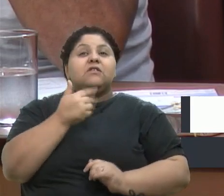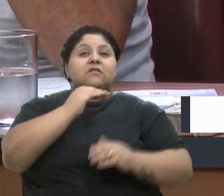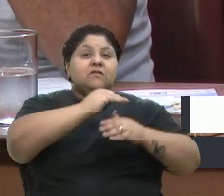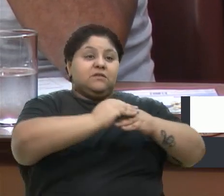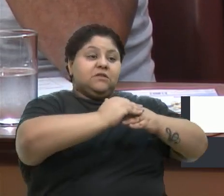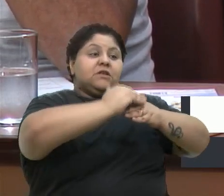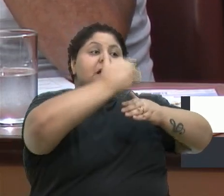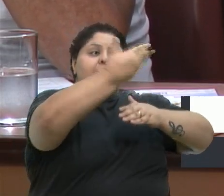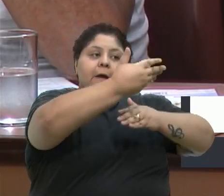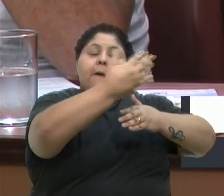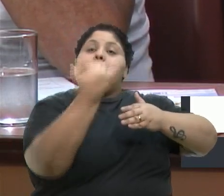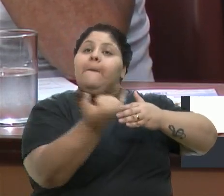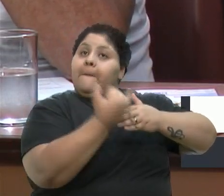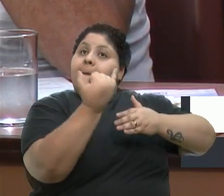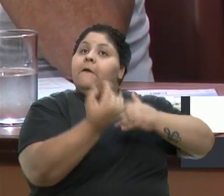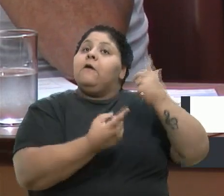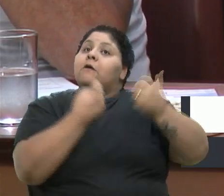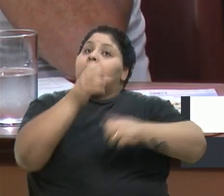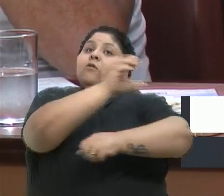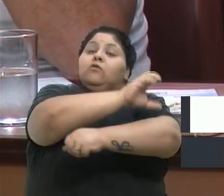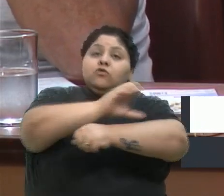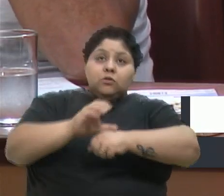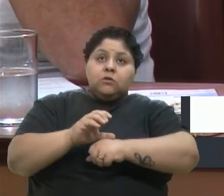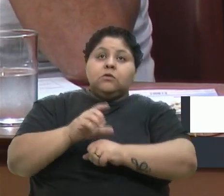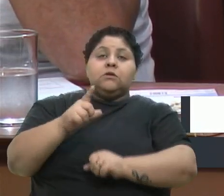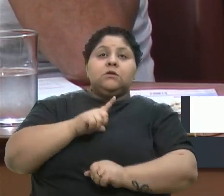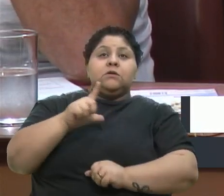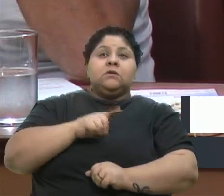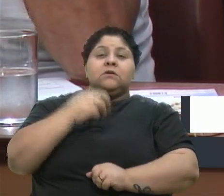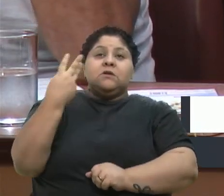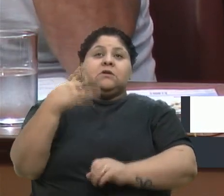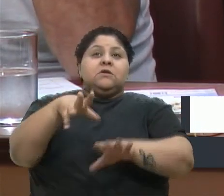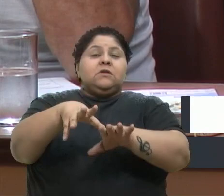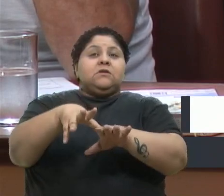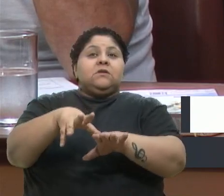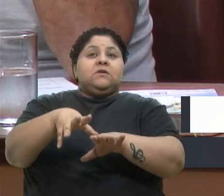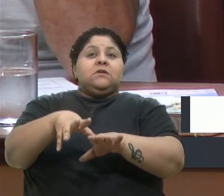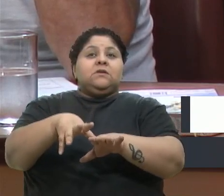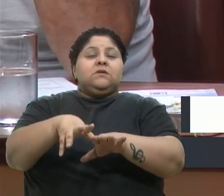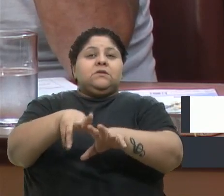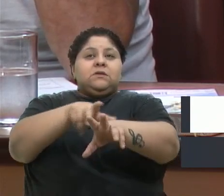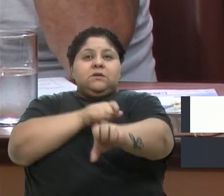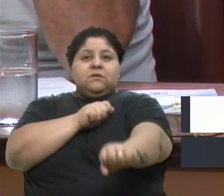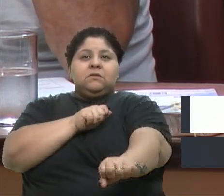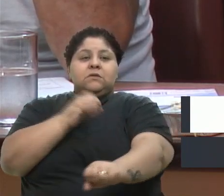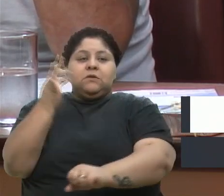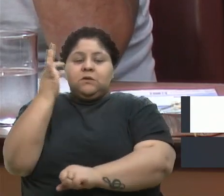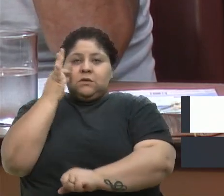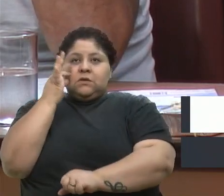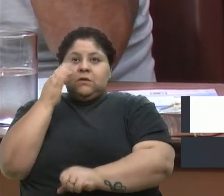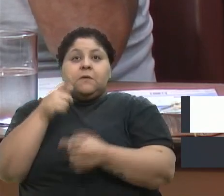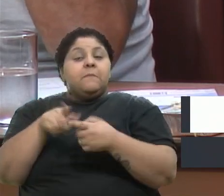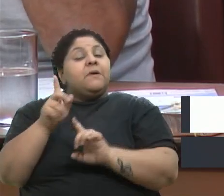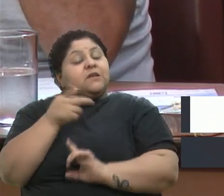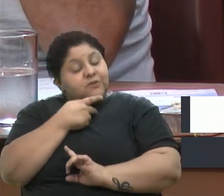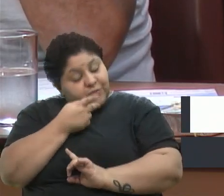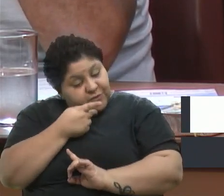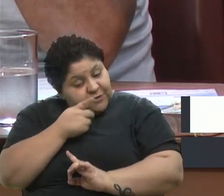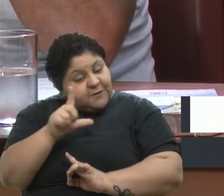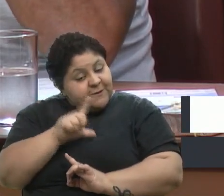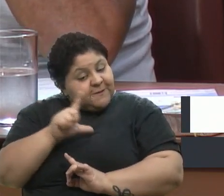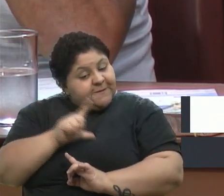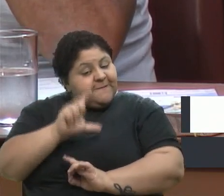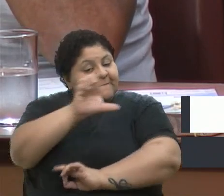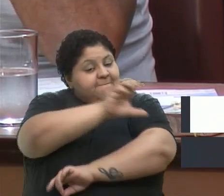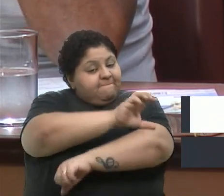é importante. Alguns cursos são importantes. Eu tenho 3 graduações presenciais na UX. Mas eu lhe digo uma coisa, vereador, tem